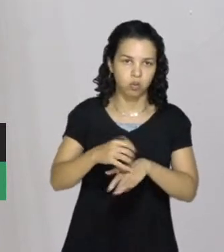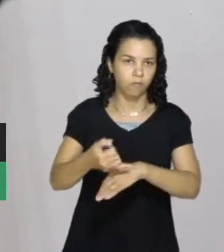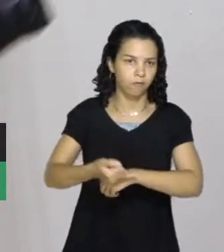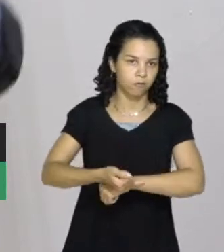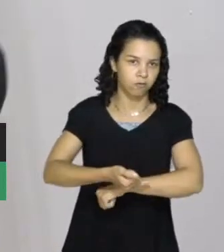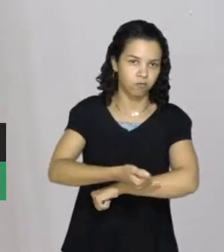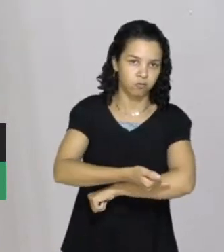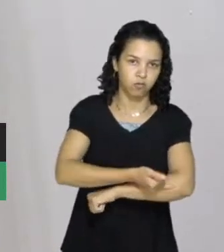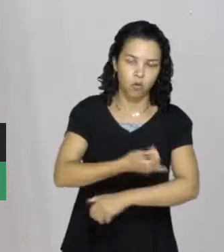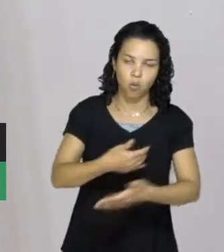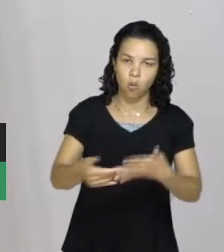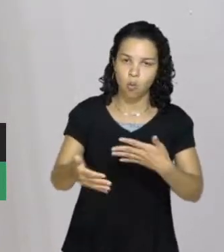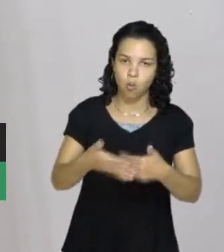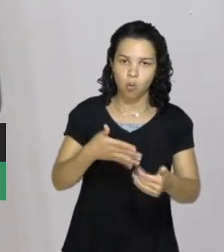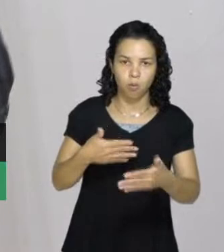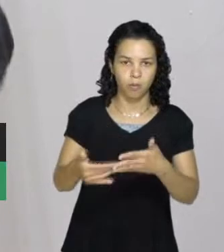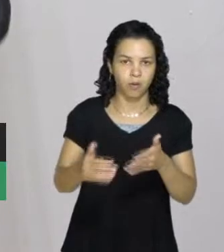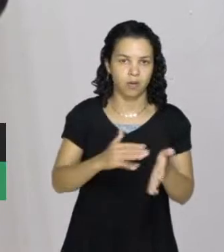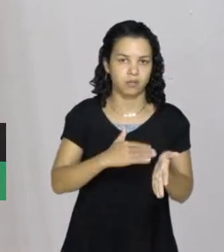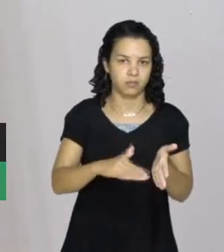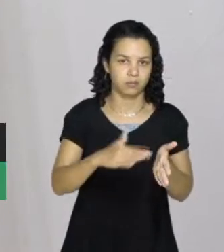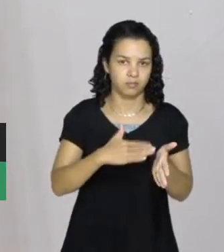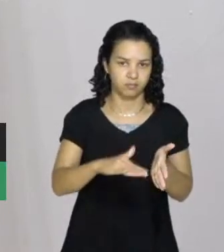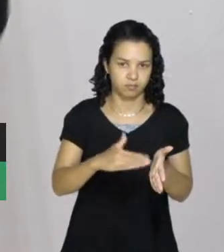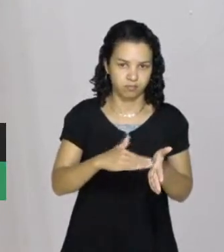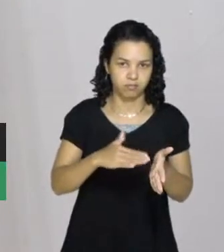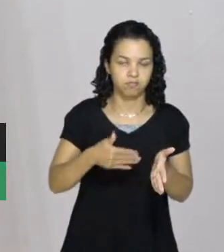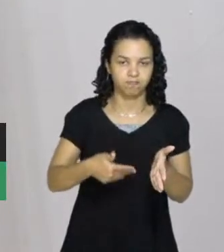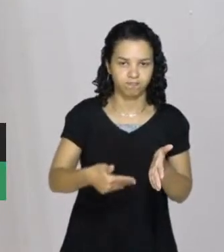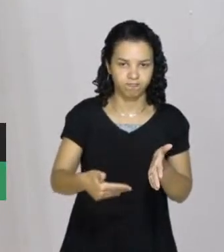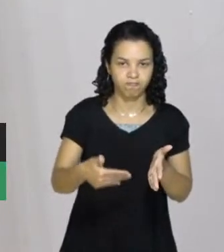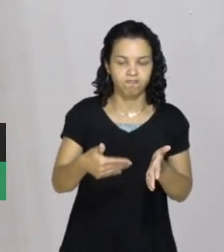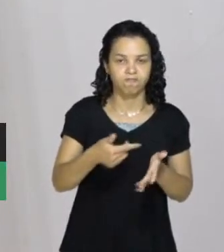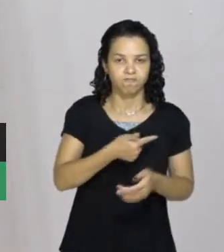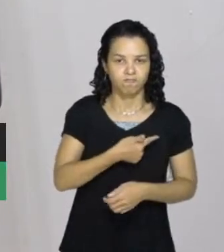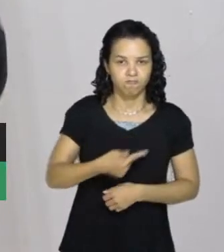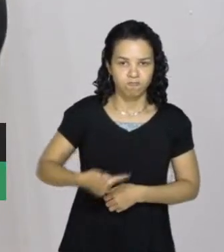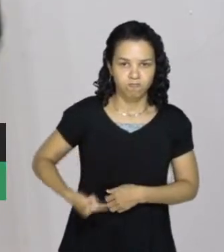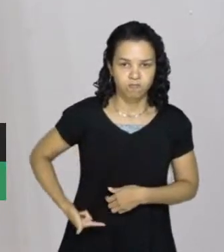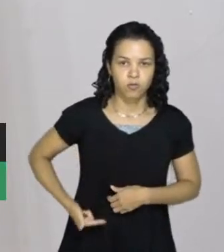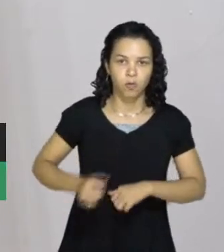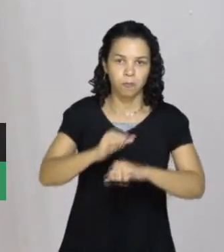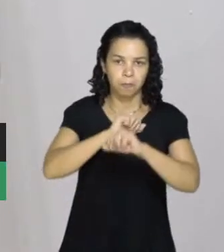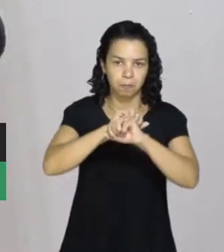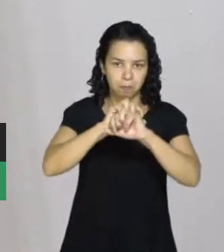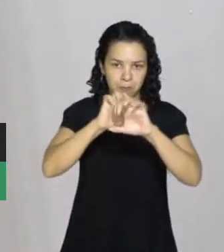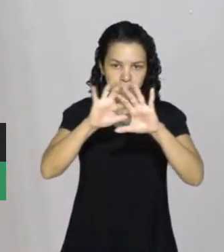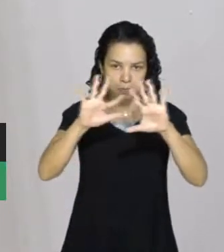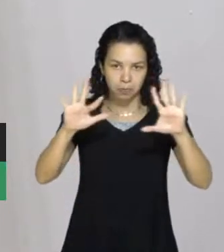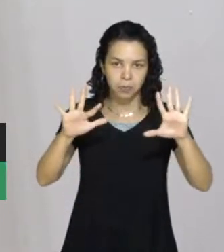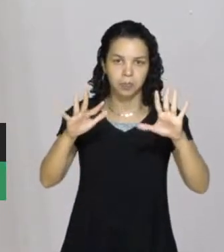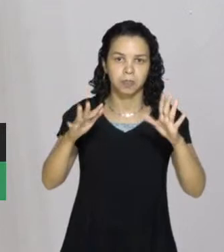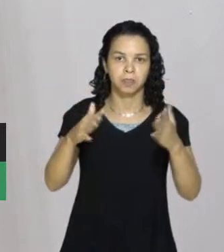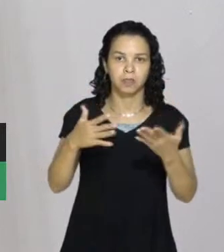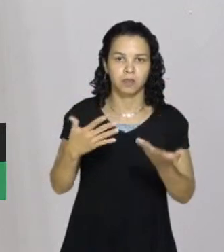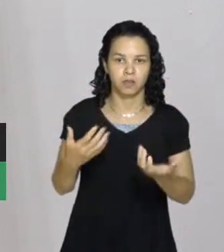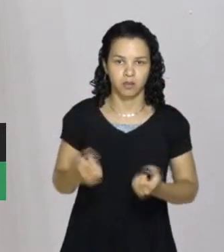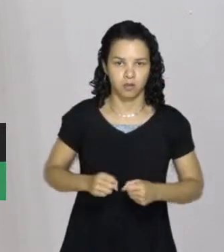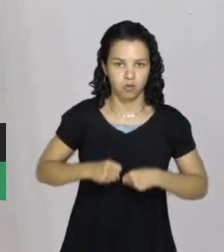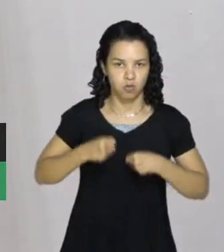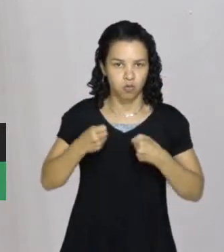e qualquer secretaria, vai ser um governo transparente, de entrega e com participação forte do